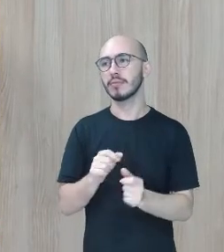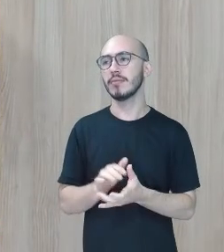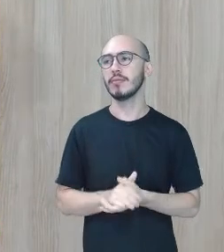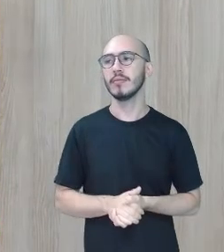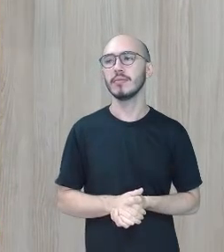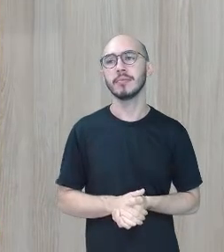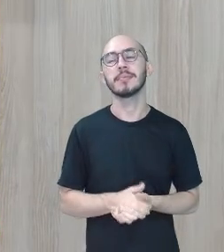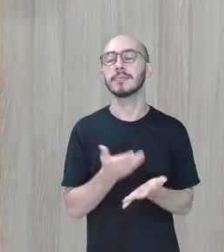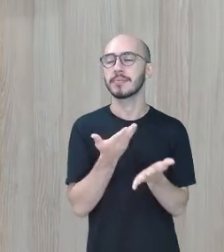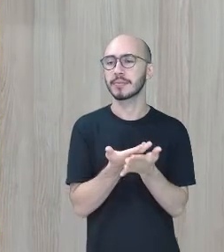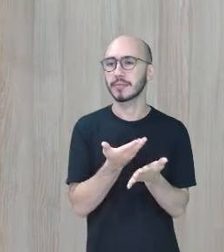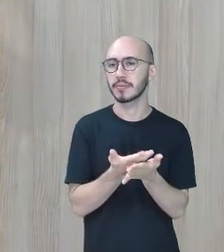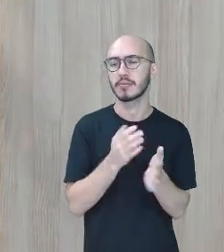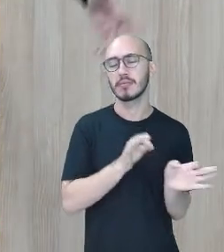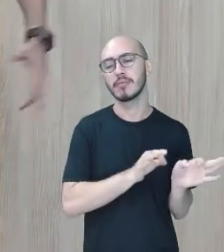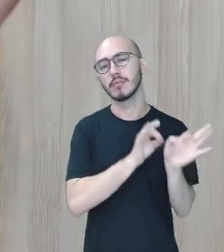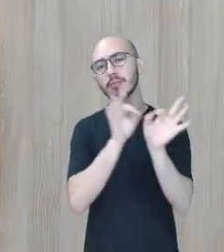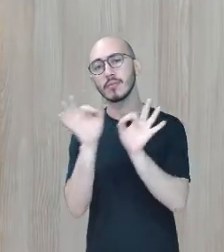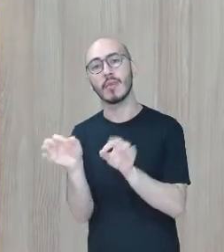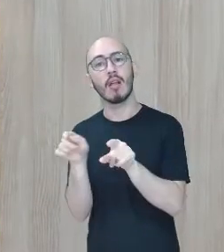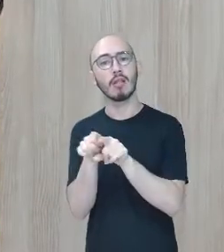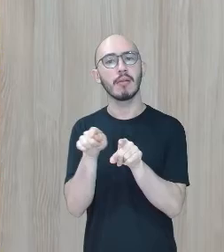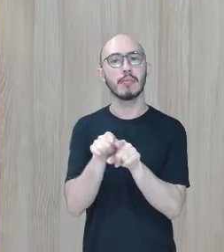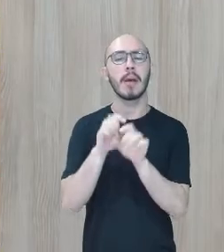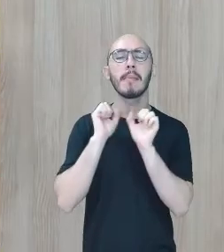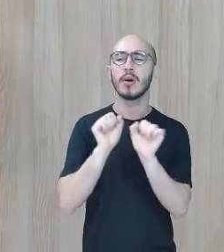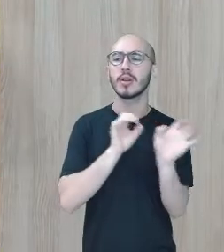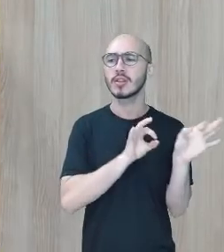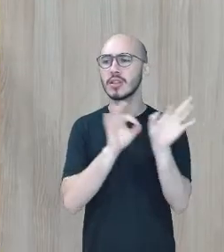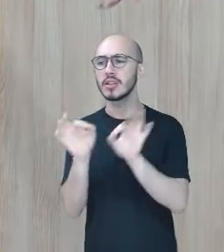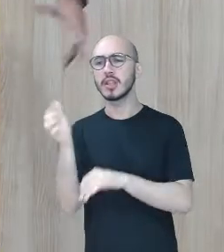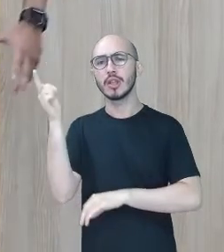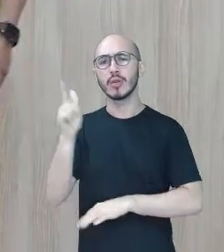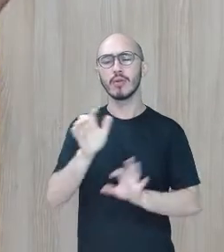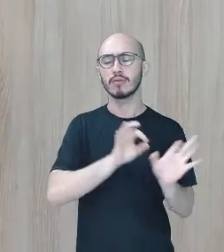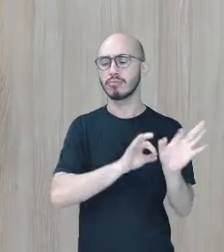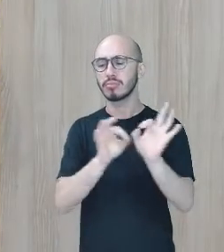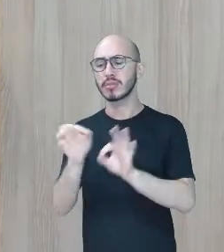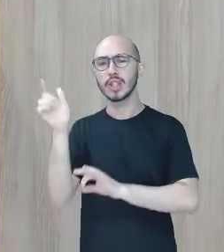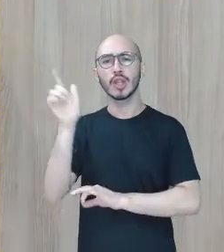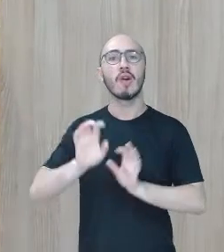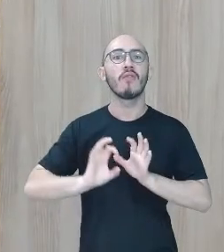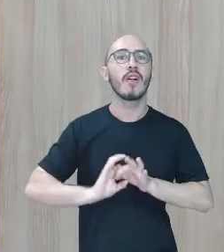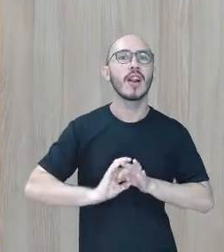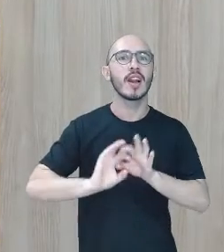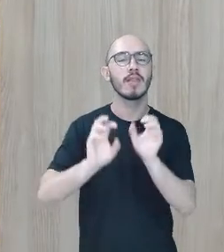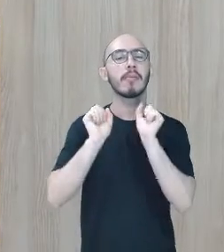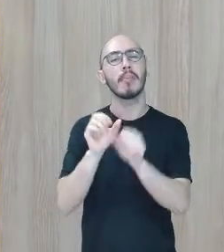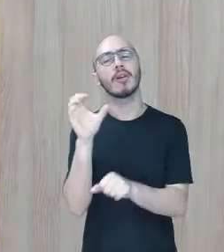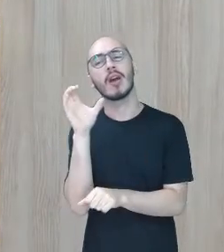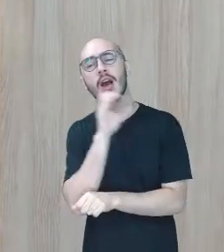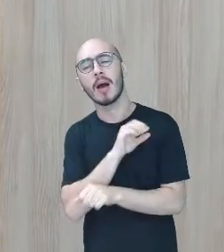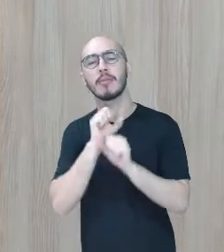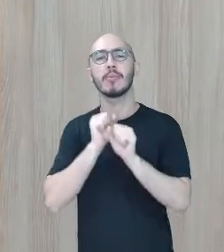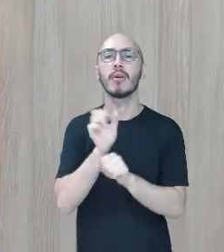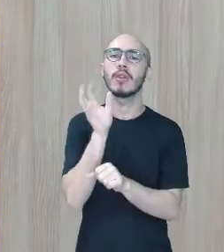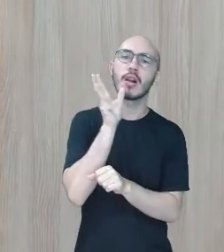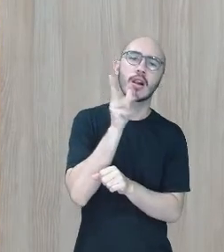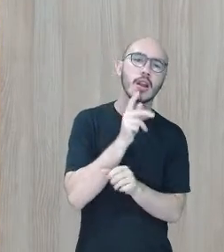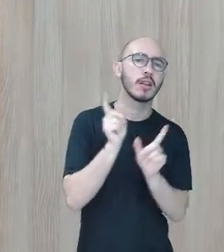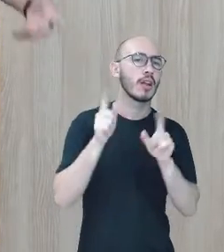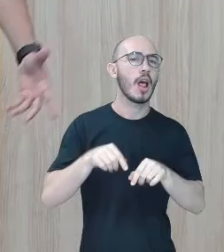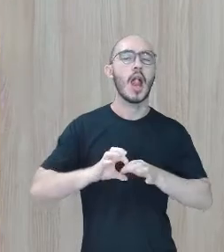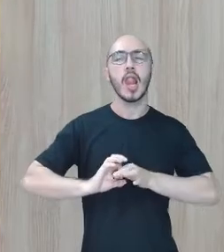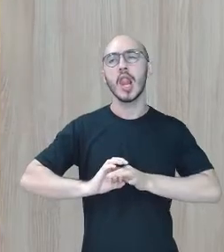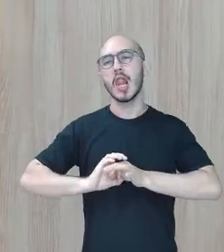aulas, certo? Vai assistir, vai pausar, vai assistir de novo, pode colocar rápido, lento, certo? Pode assistir quantas